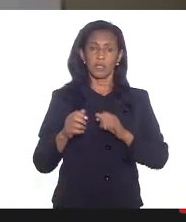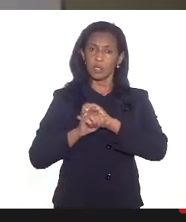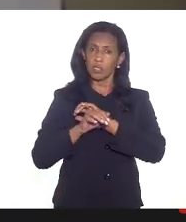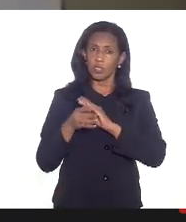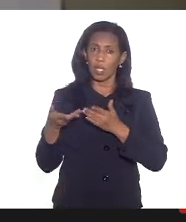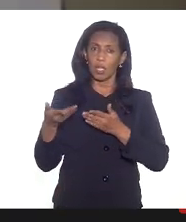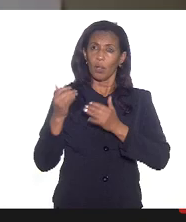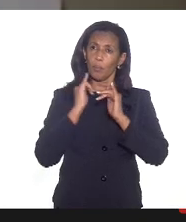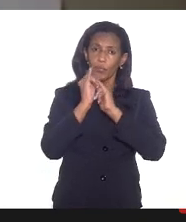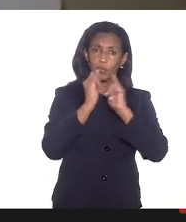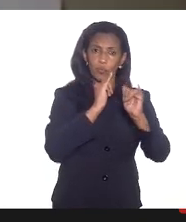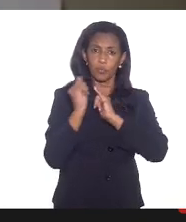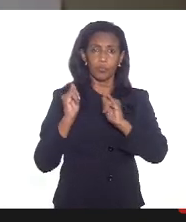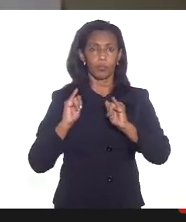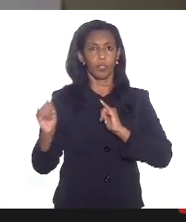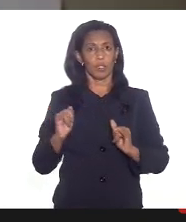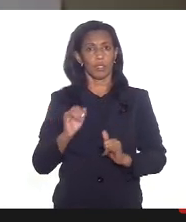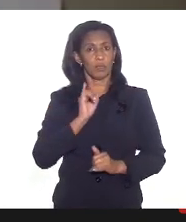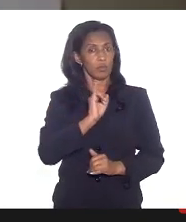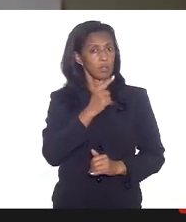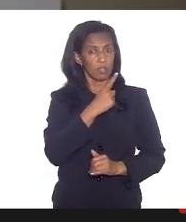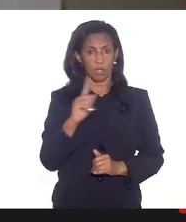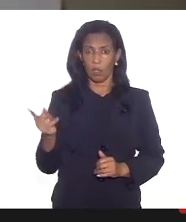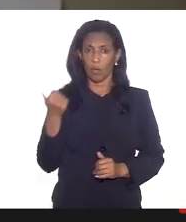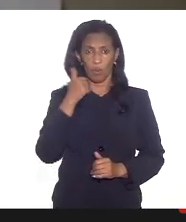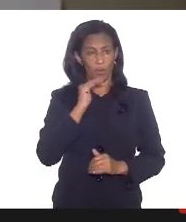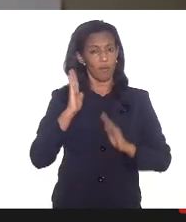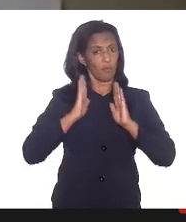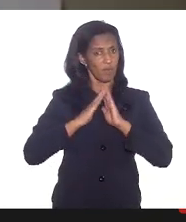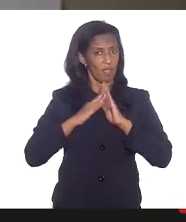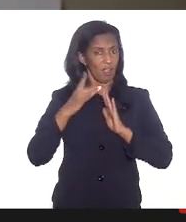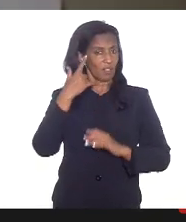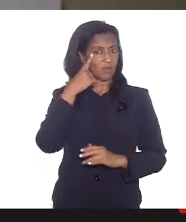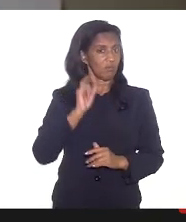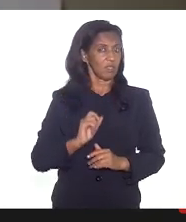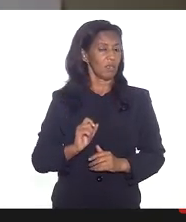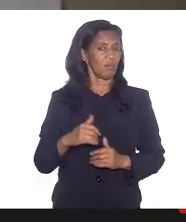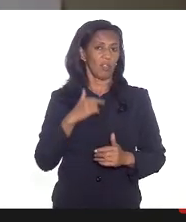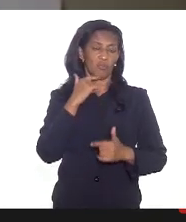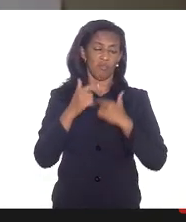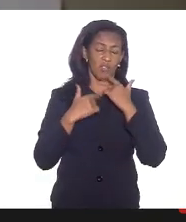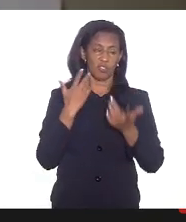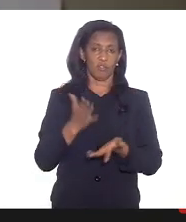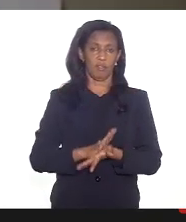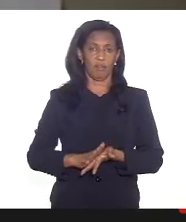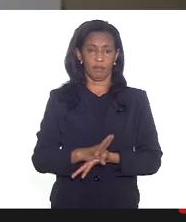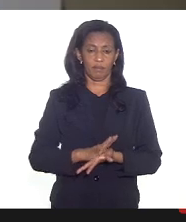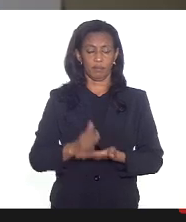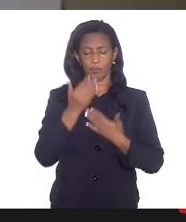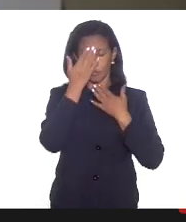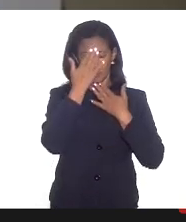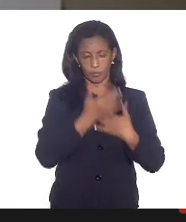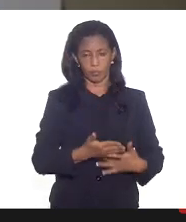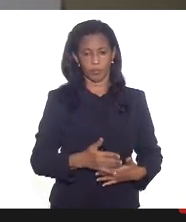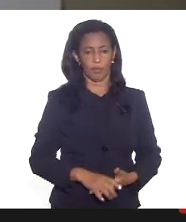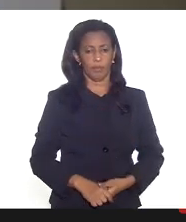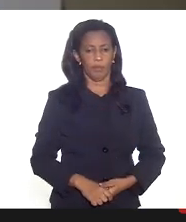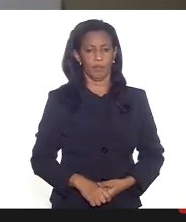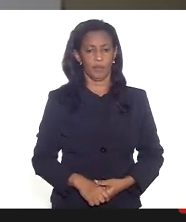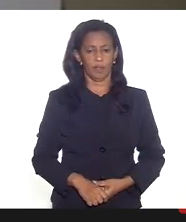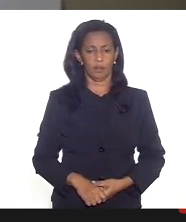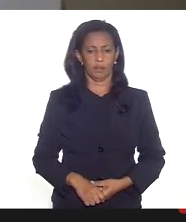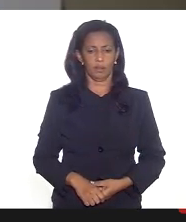publicidade é isso porque senão as mulheres vão continuar em casa sem saber e não vai adiantar é muito obrigado era isso